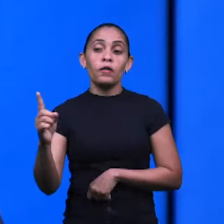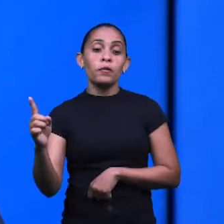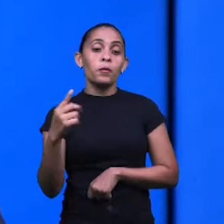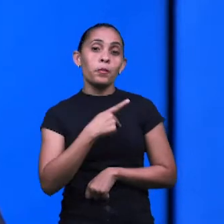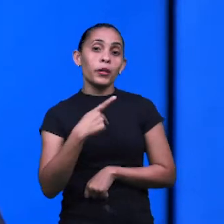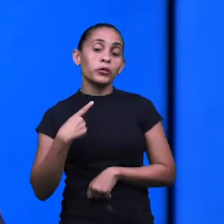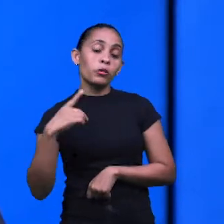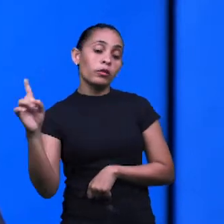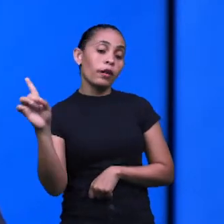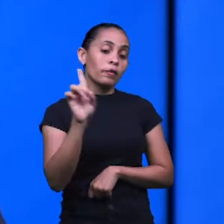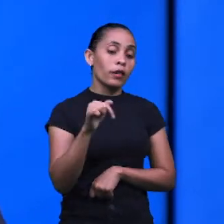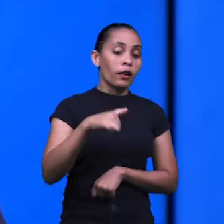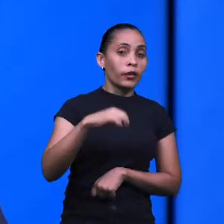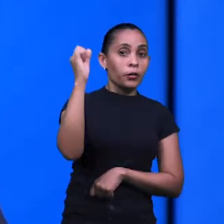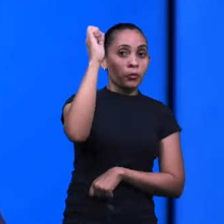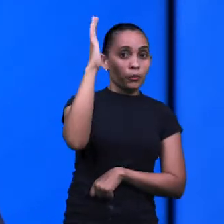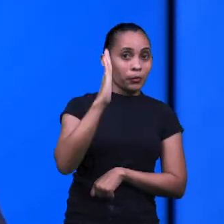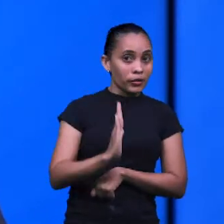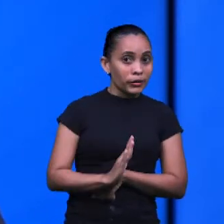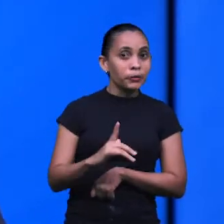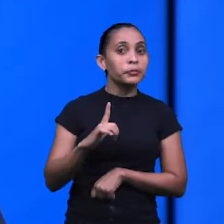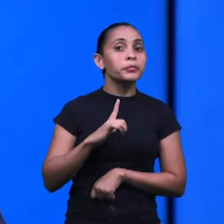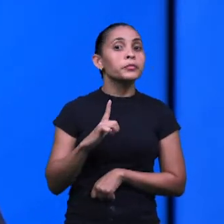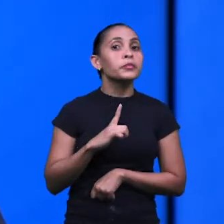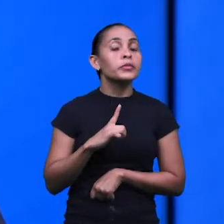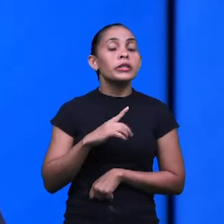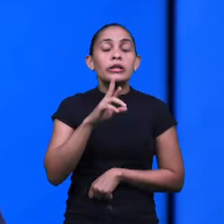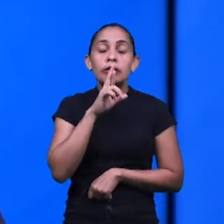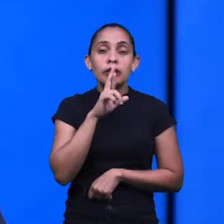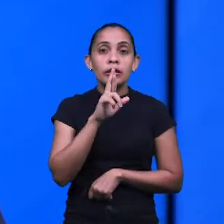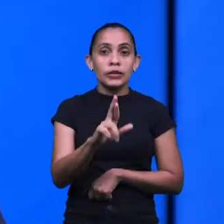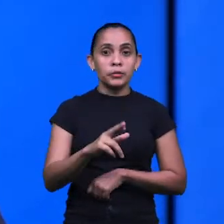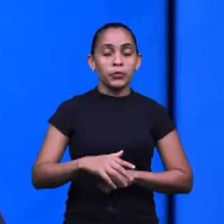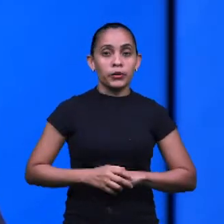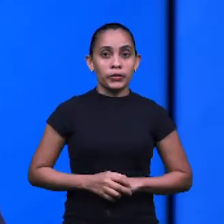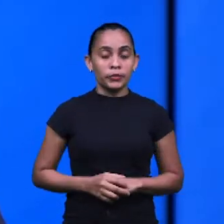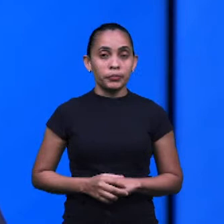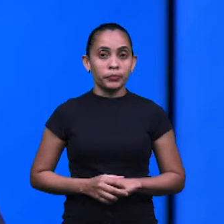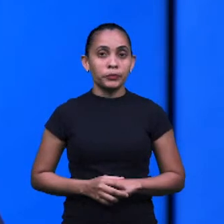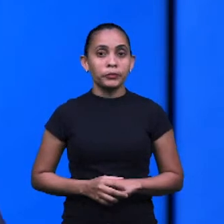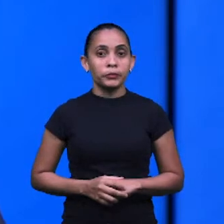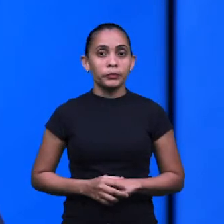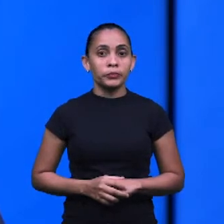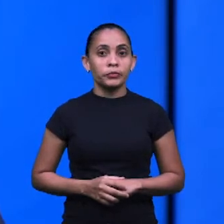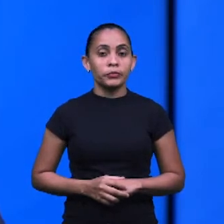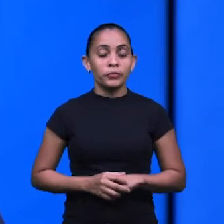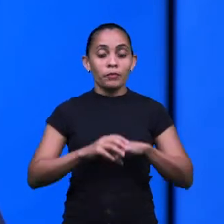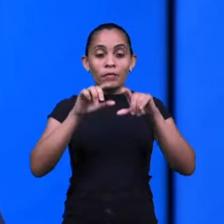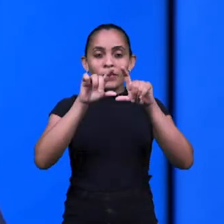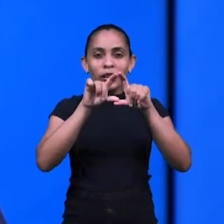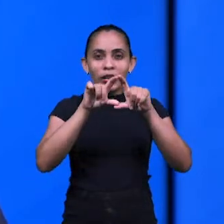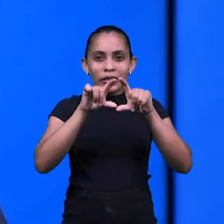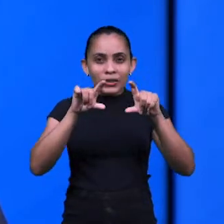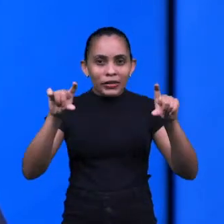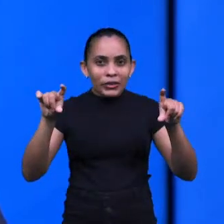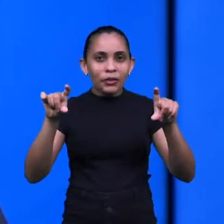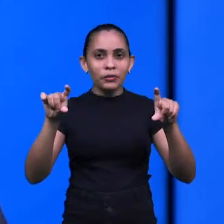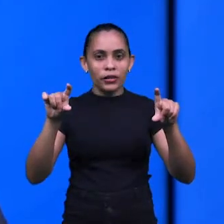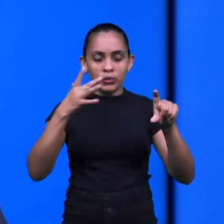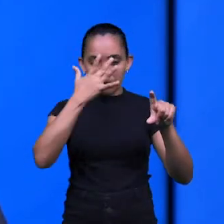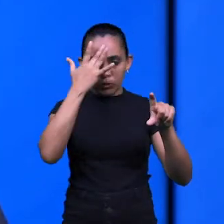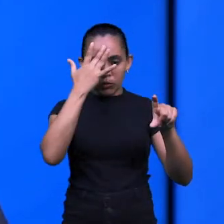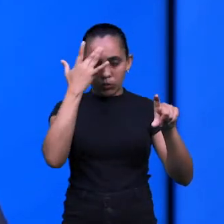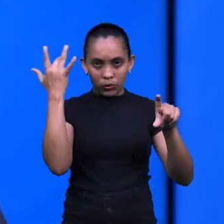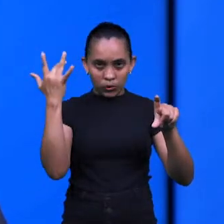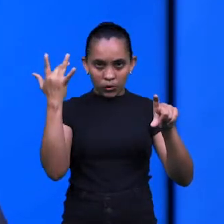Brasil. E quem vai nos dar a resposta, quem vai nos dar escrever essa frase, ou quem